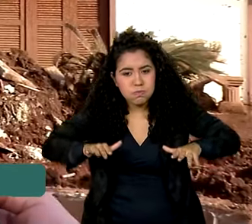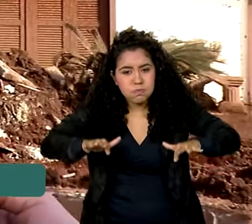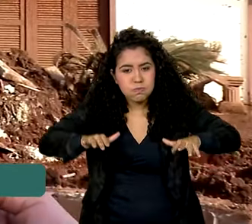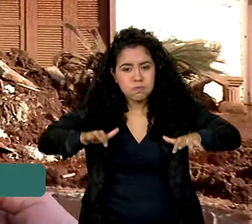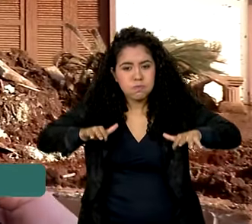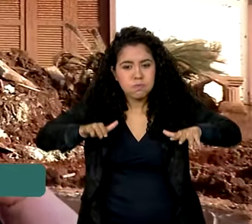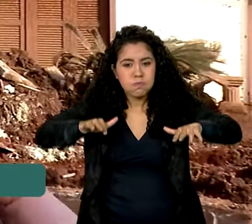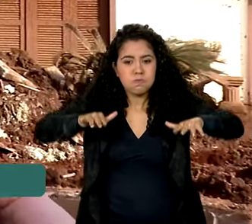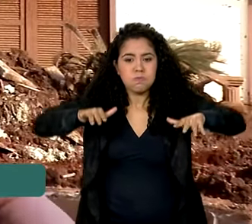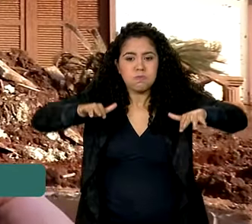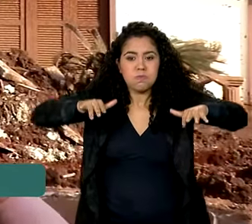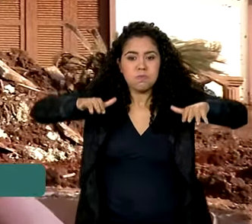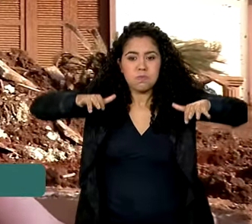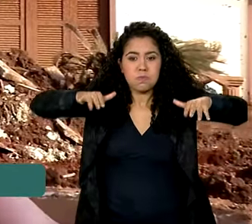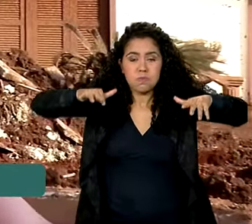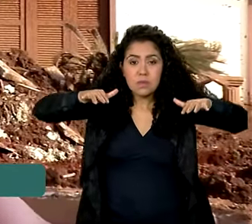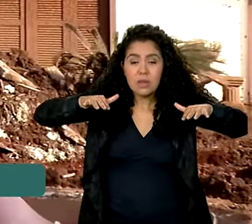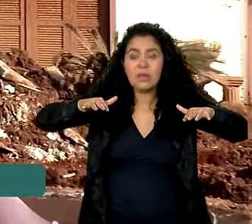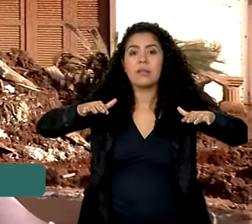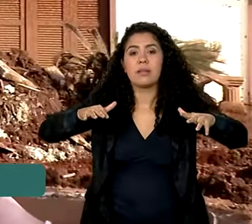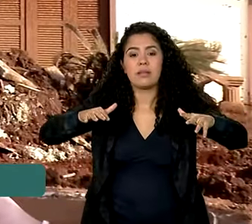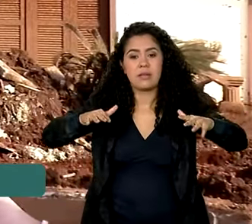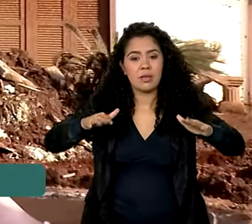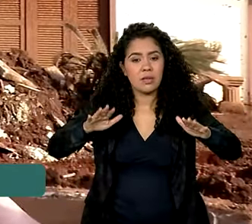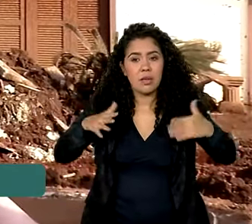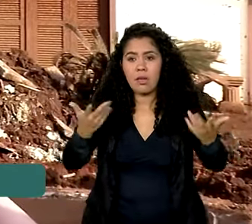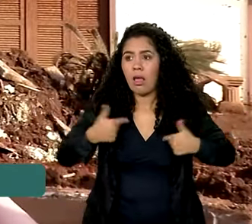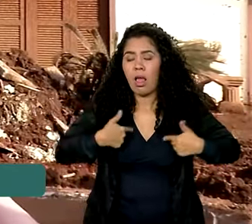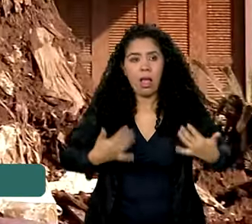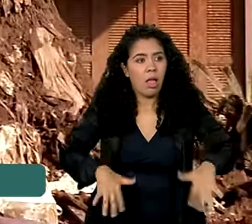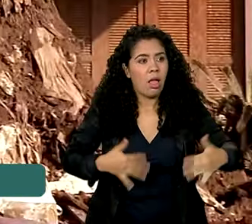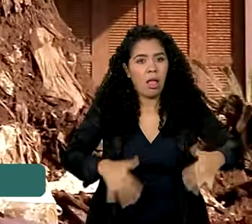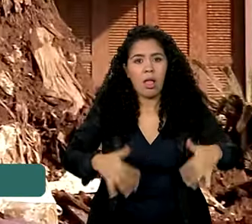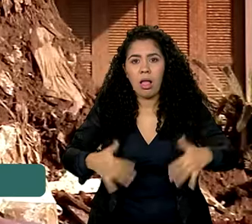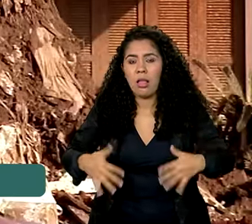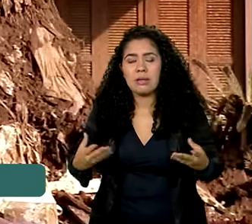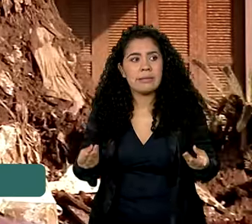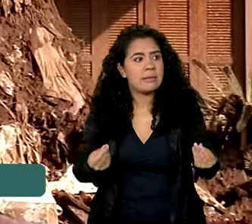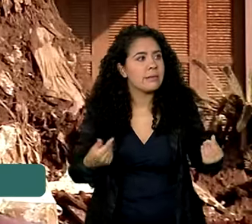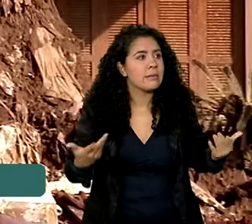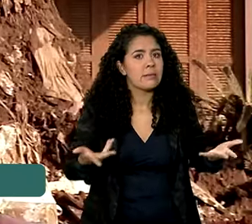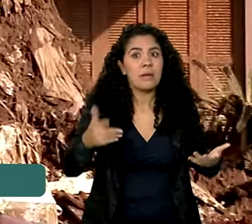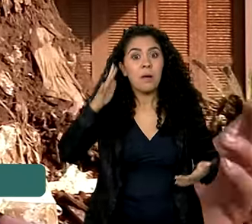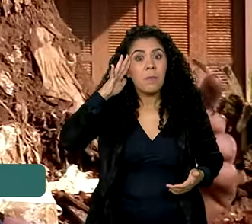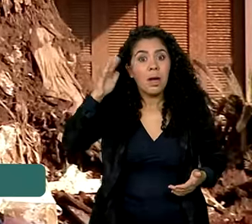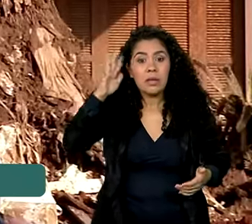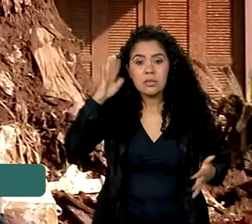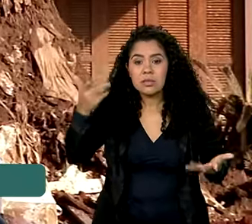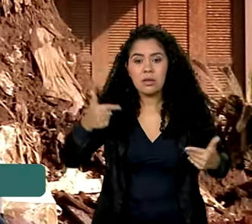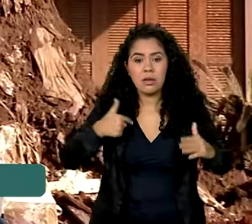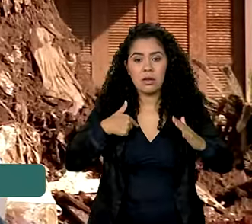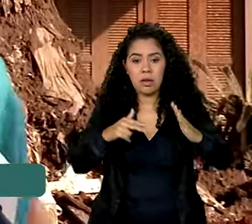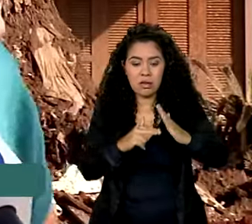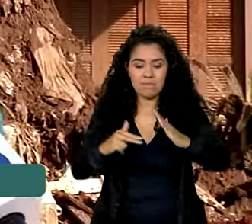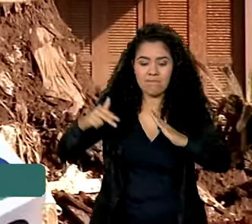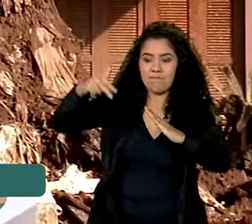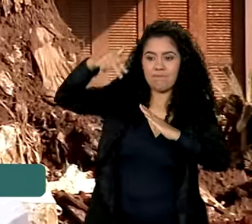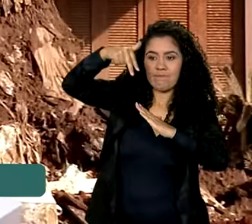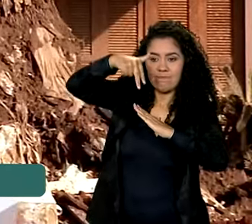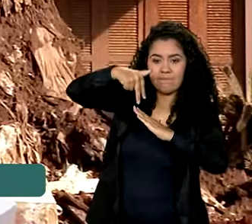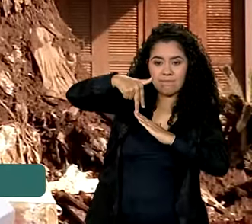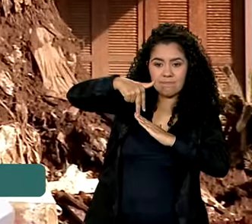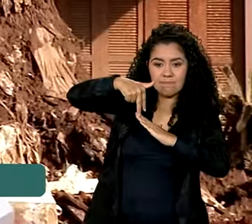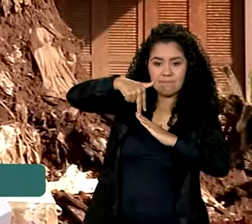foi aumentando e fazer o quê? Não tinha mais, você imagina. Nós estávamos em cima dos andaimes lá,